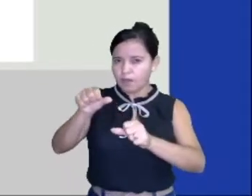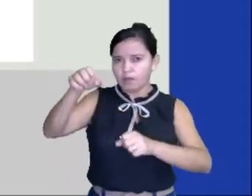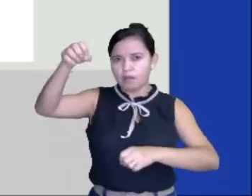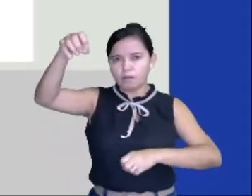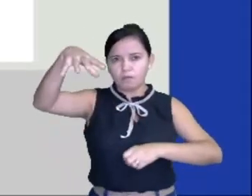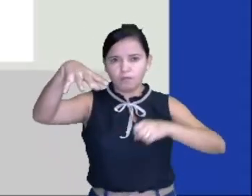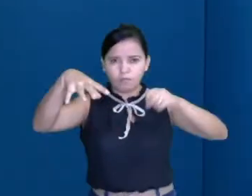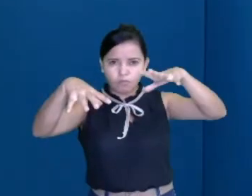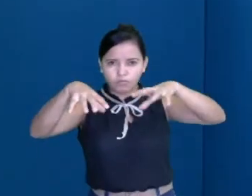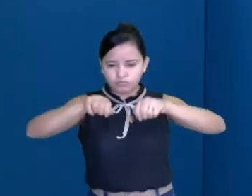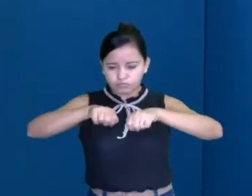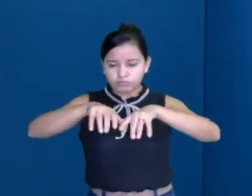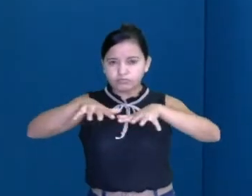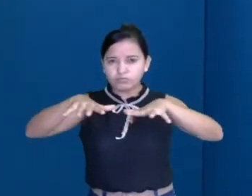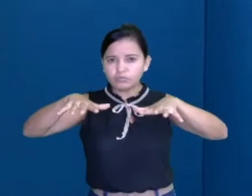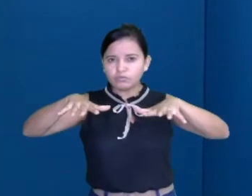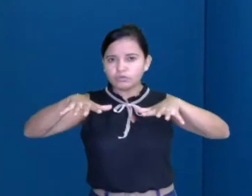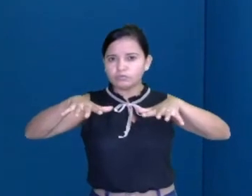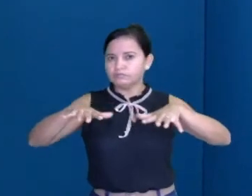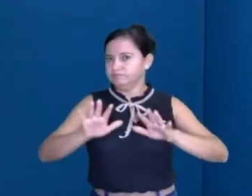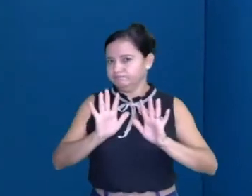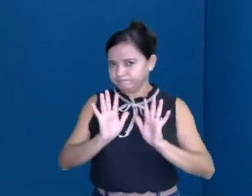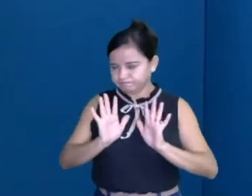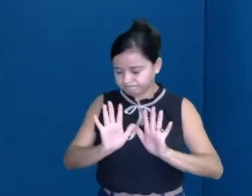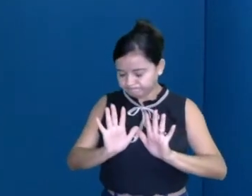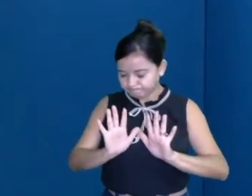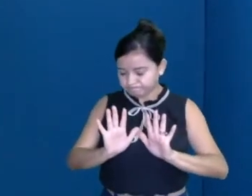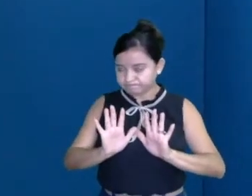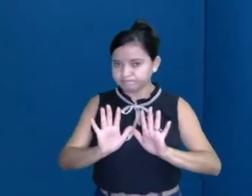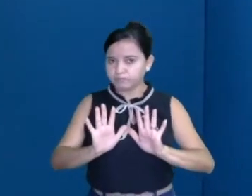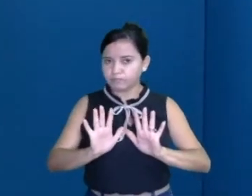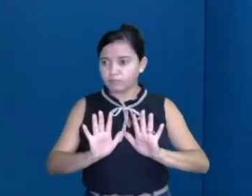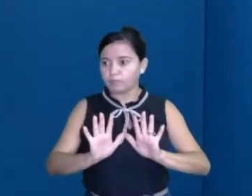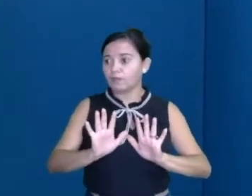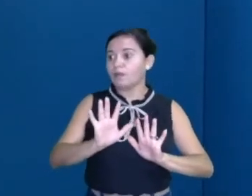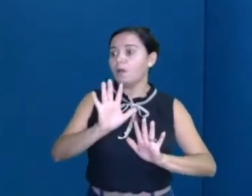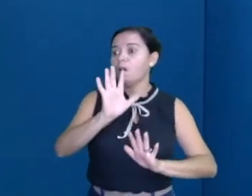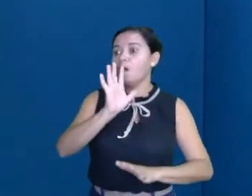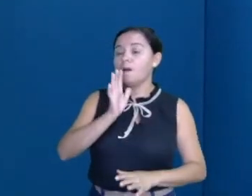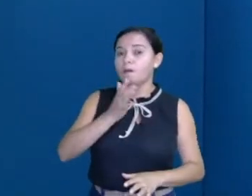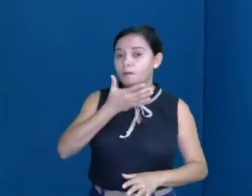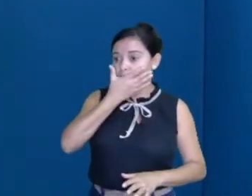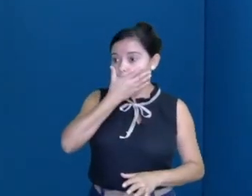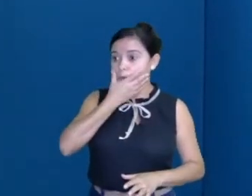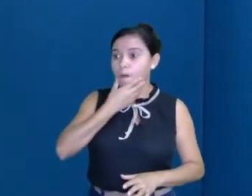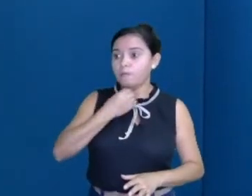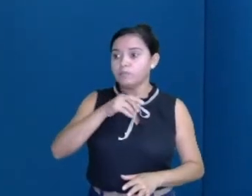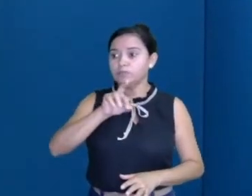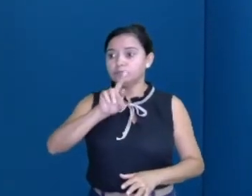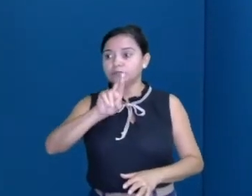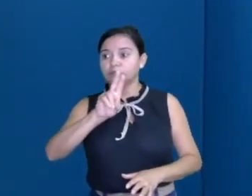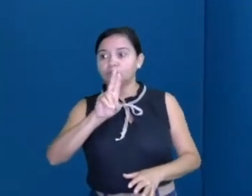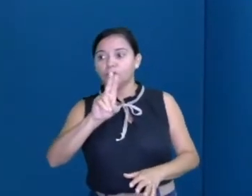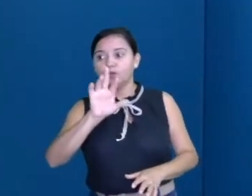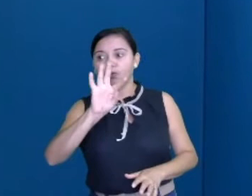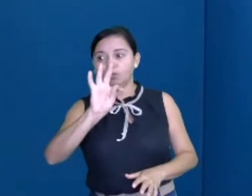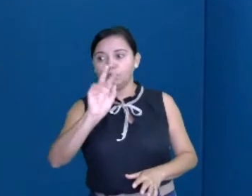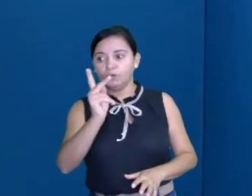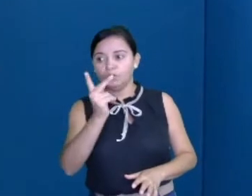Então, volta aqui para mim. Então, para o nosso amigo Rutherford, já existiam esses níveis de energia,